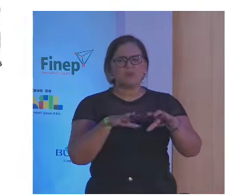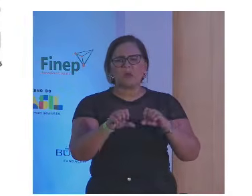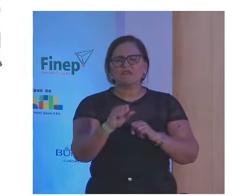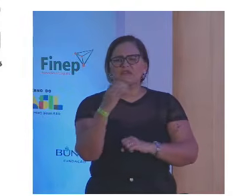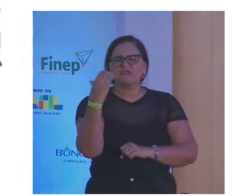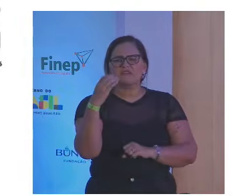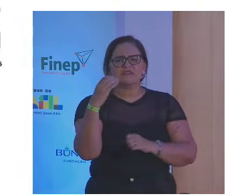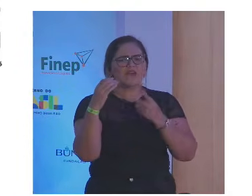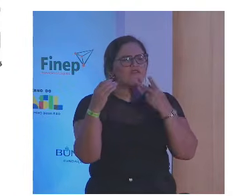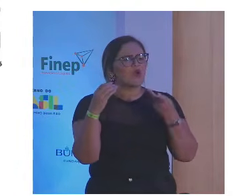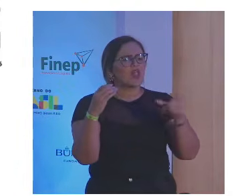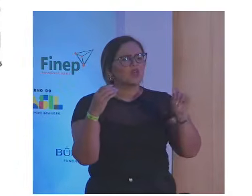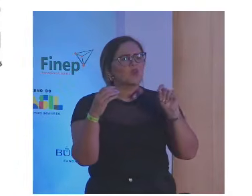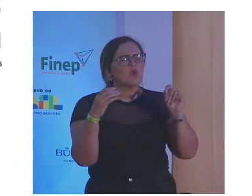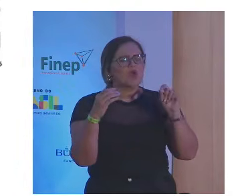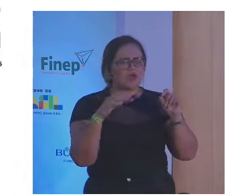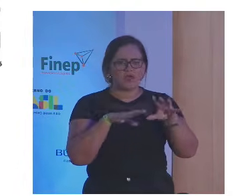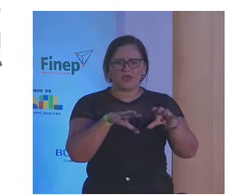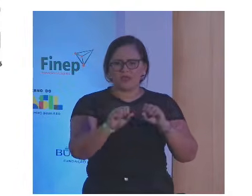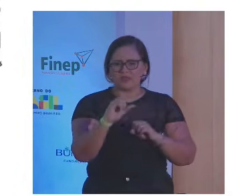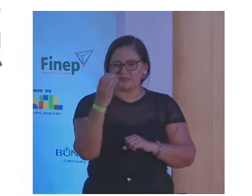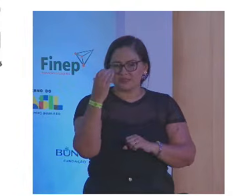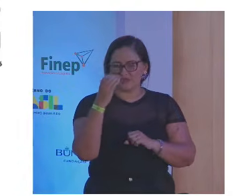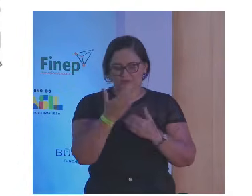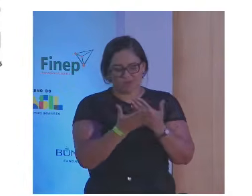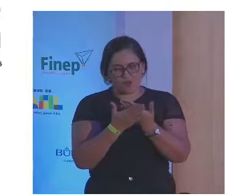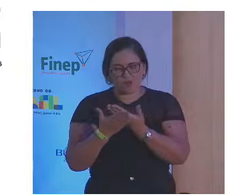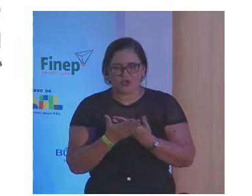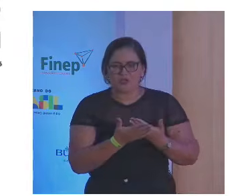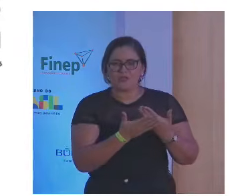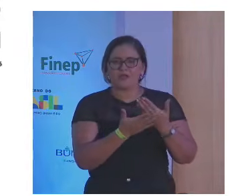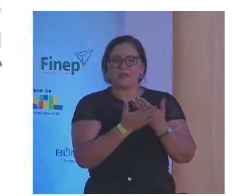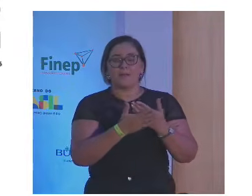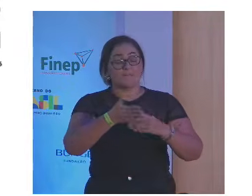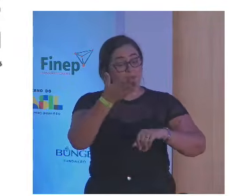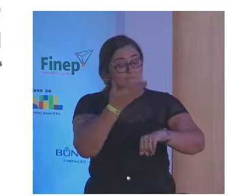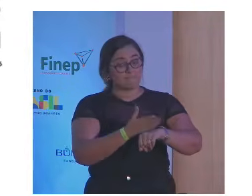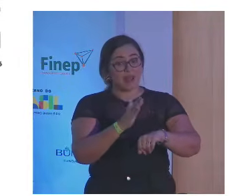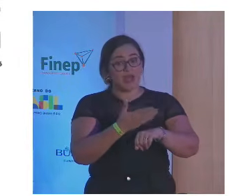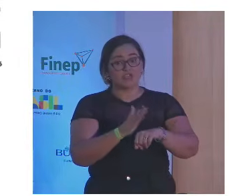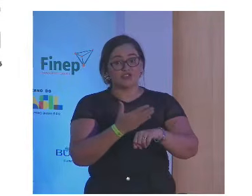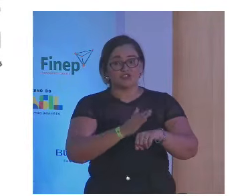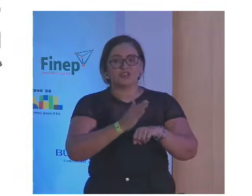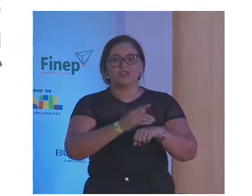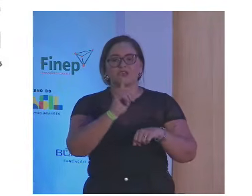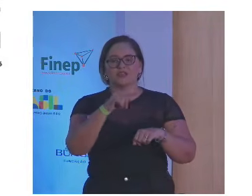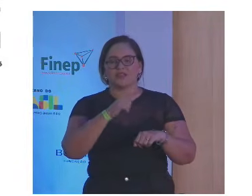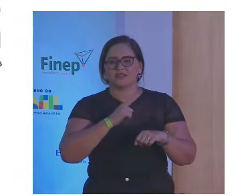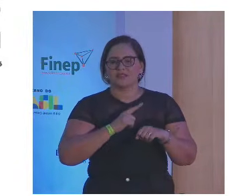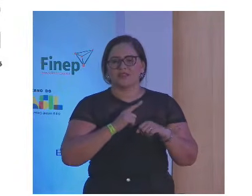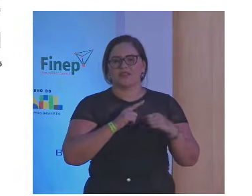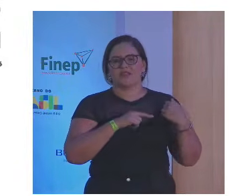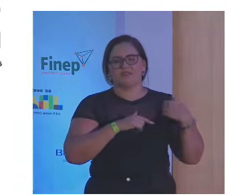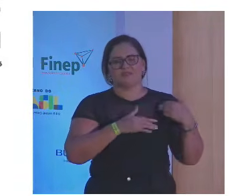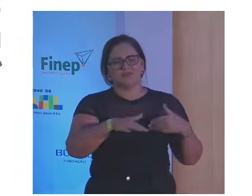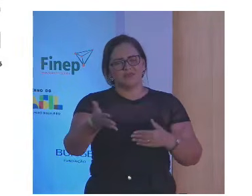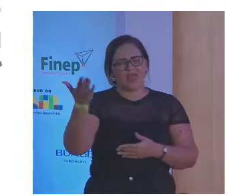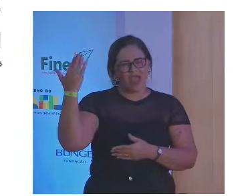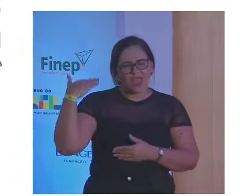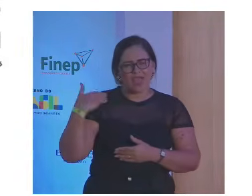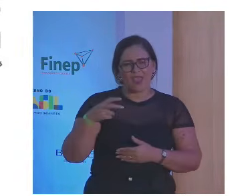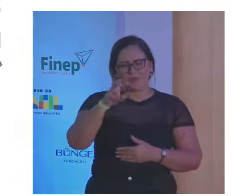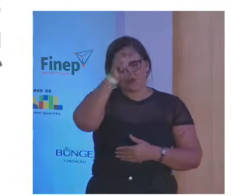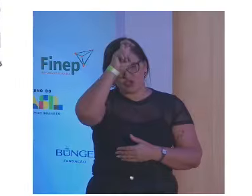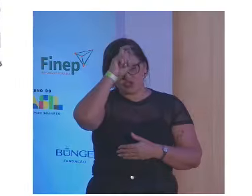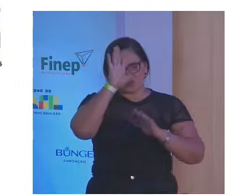gente está falando? Então, a diplomacia científica, durante muito tempo, foi estudada como uma prática que remonta ao tempo dos egípcios, uma prática